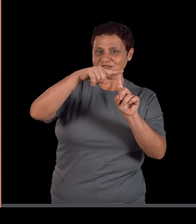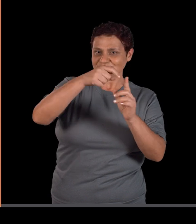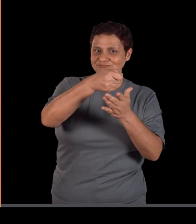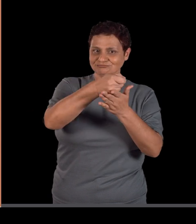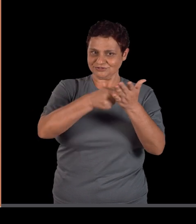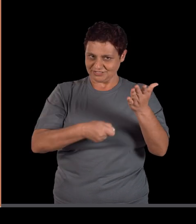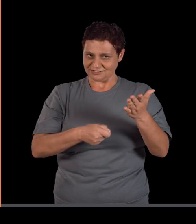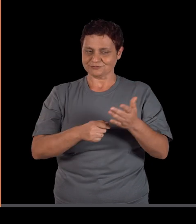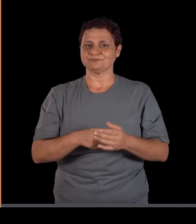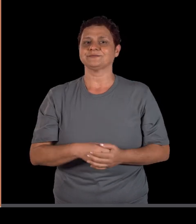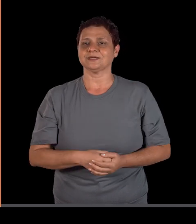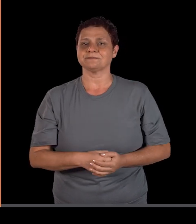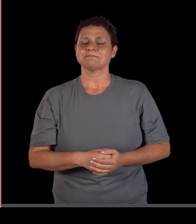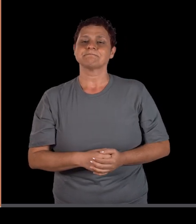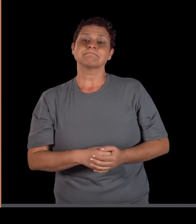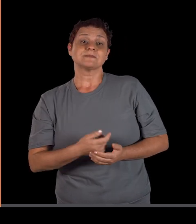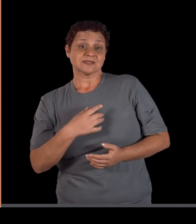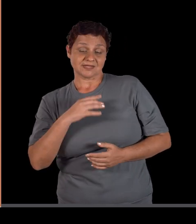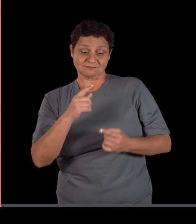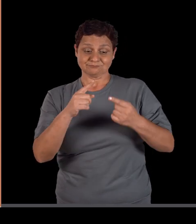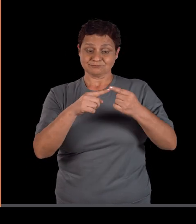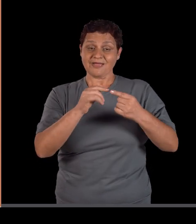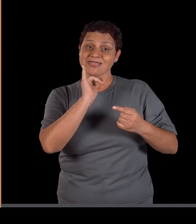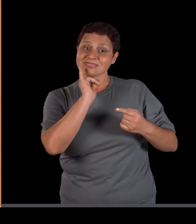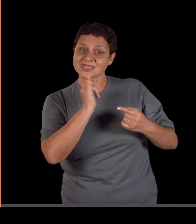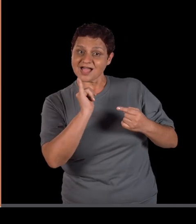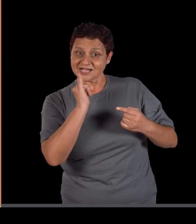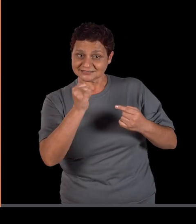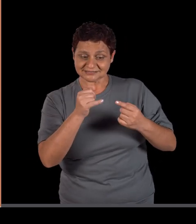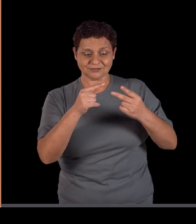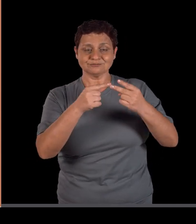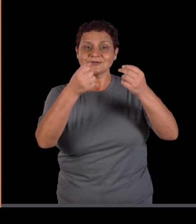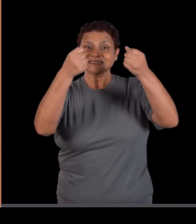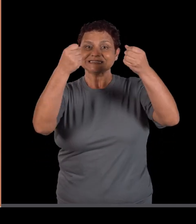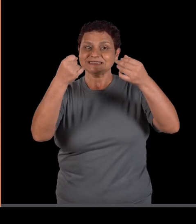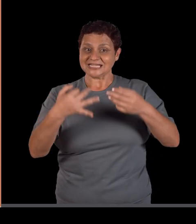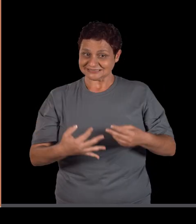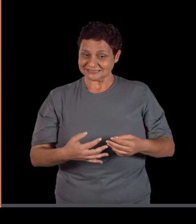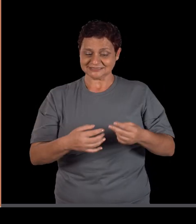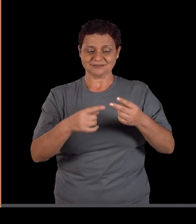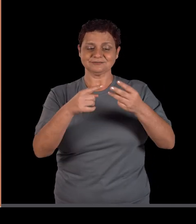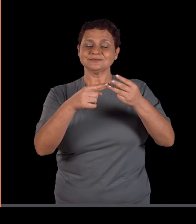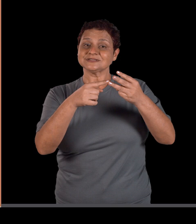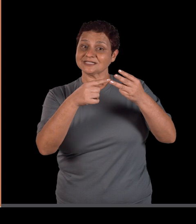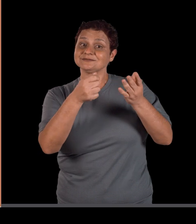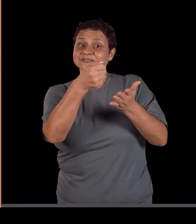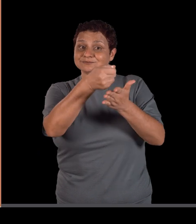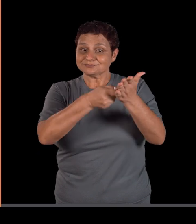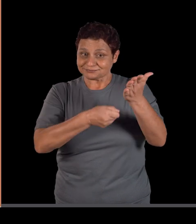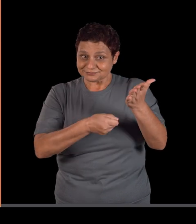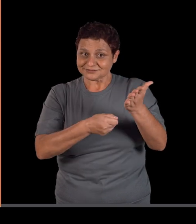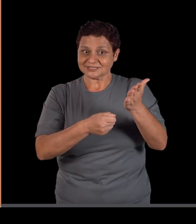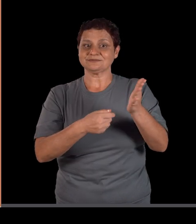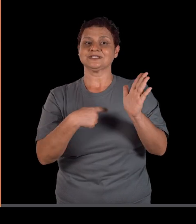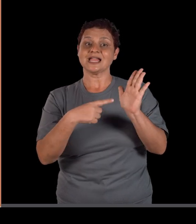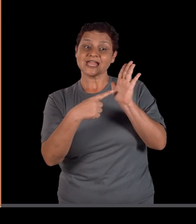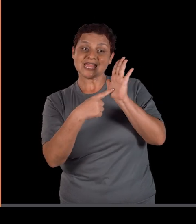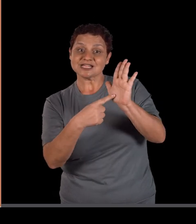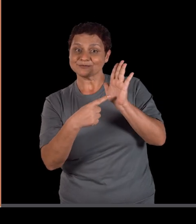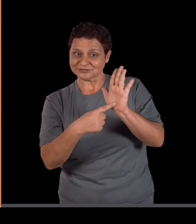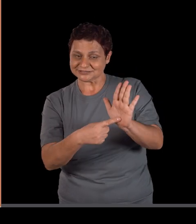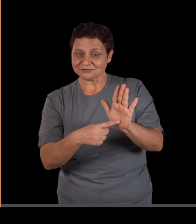principais tipologias textuais, que são a narração, a descrição, a